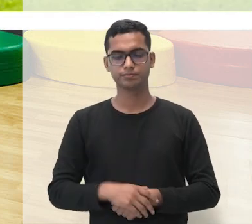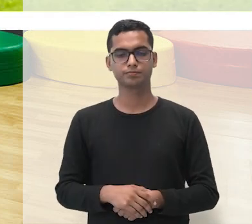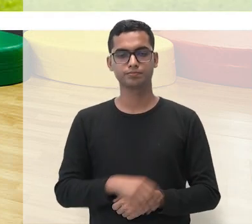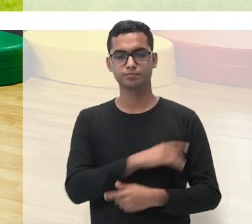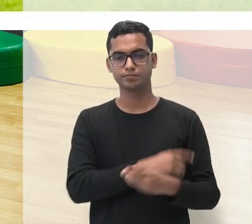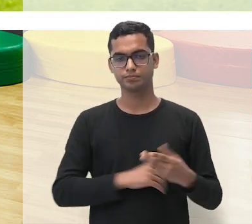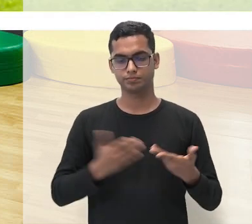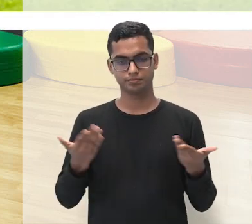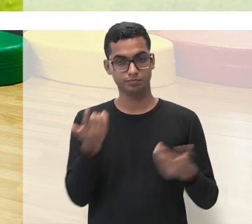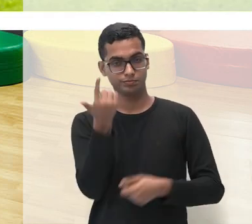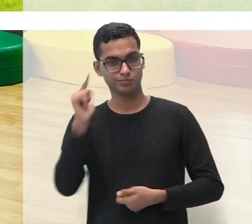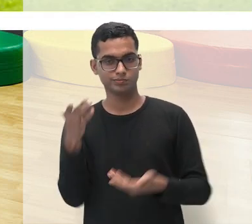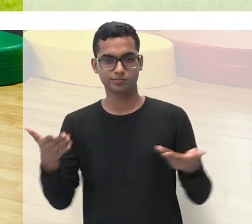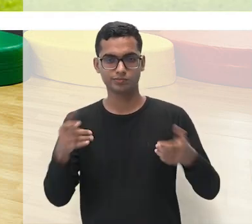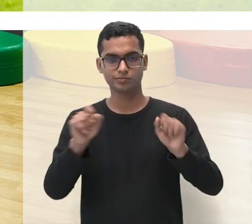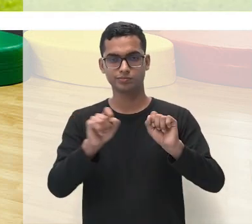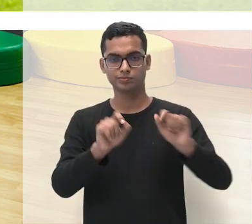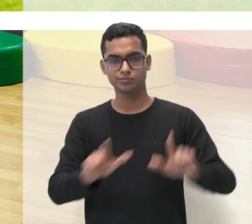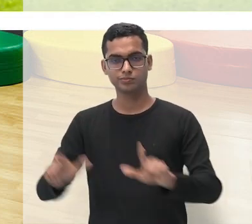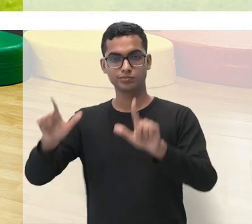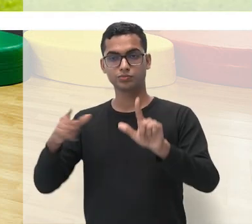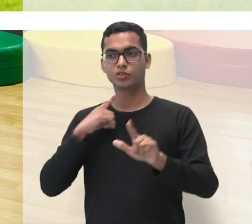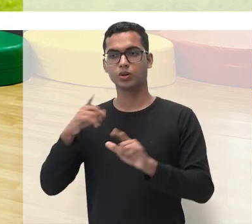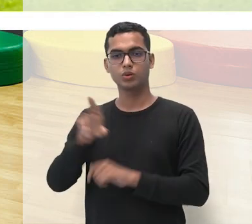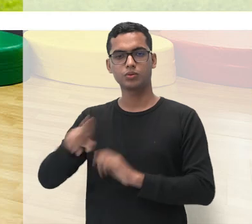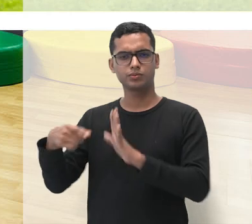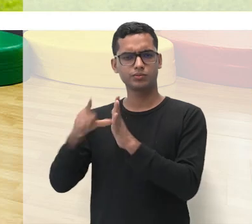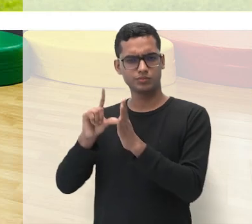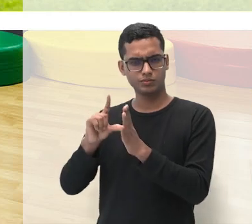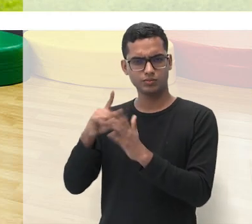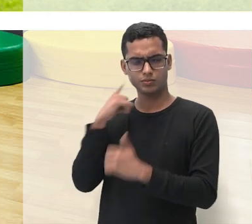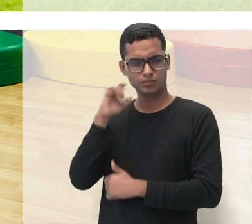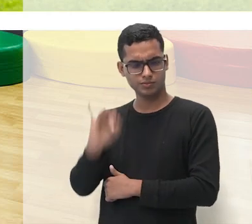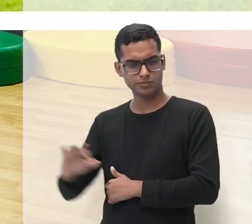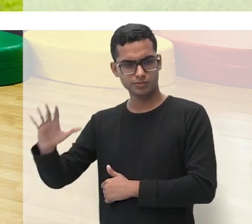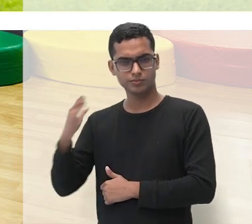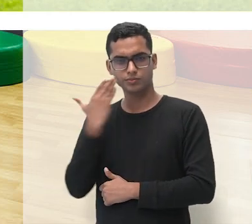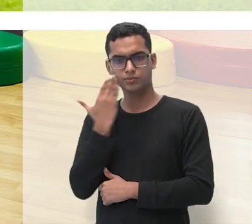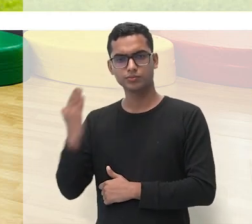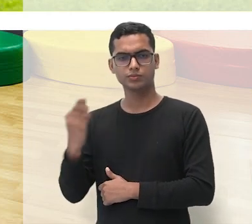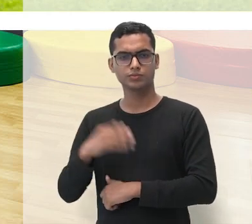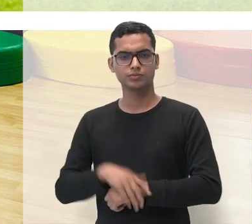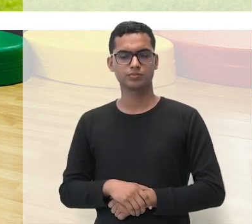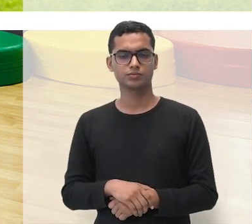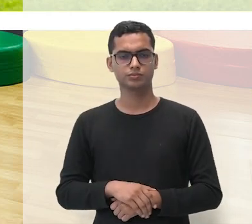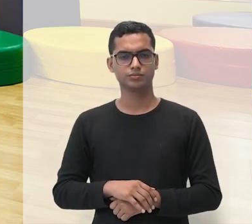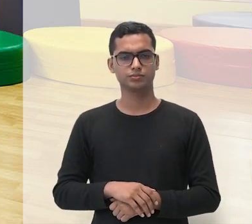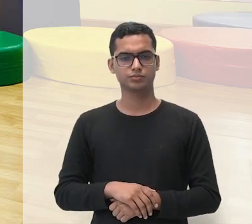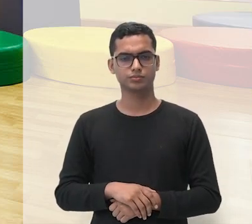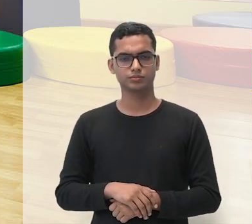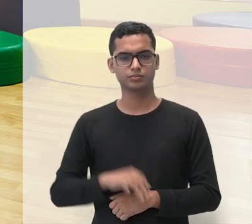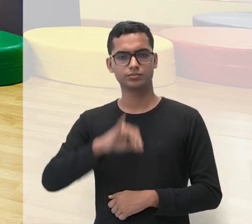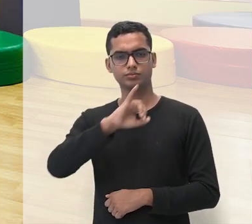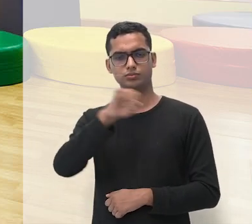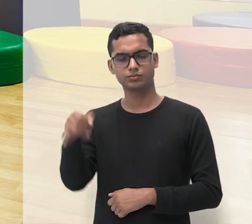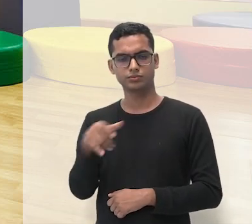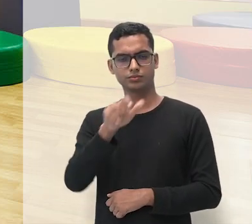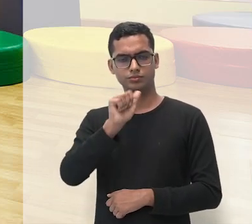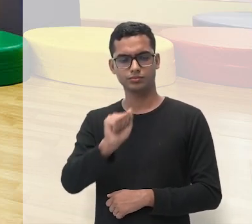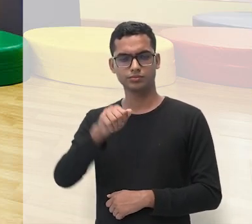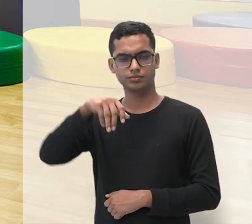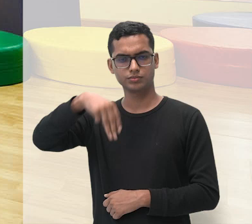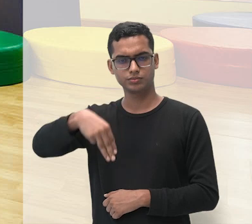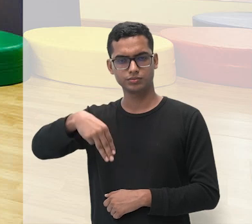Prosseguindo. Nem falei o nome para vocês. O nome daquela brincadeira é Gemerson ou Gemerson.